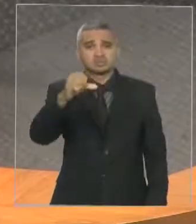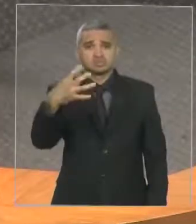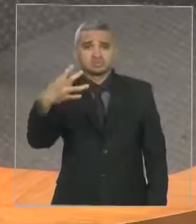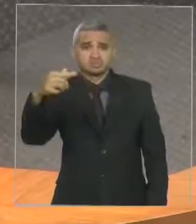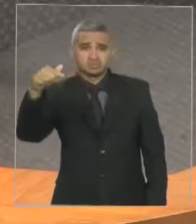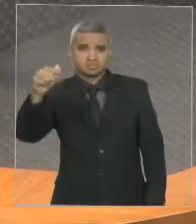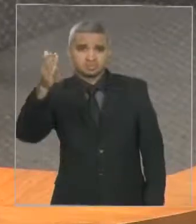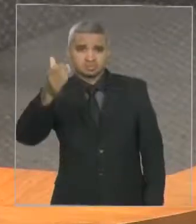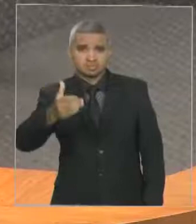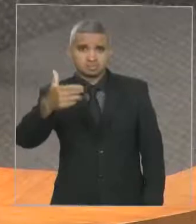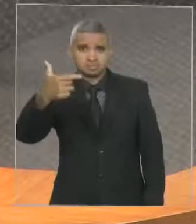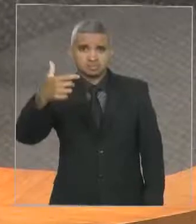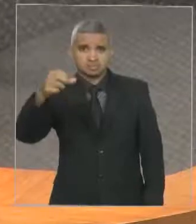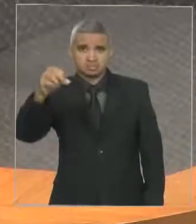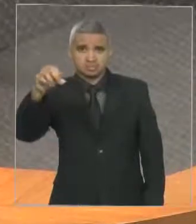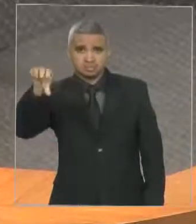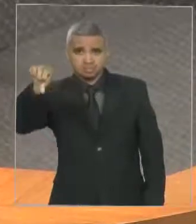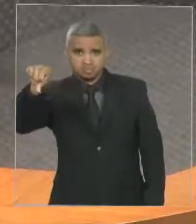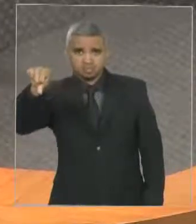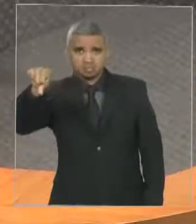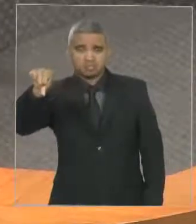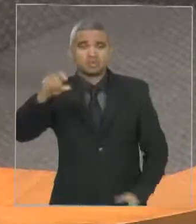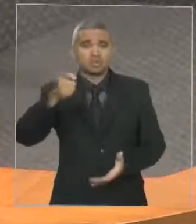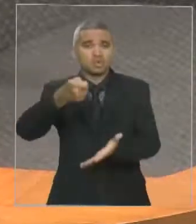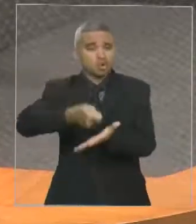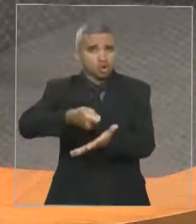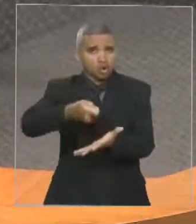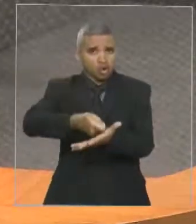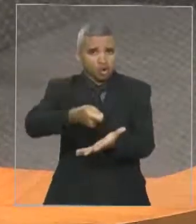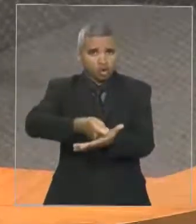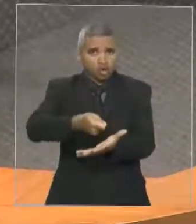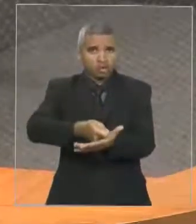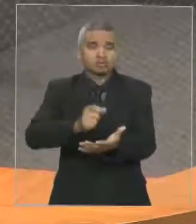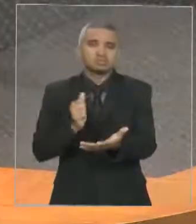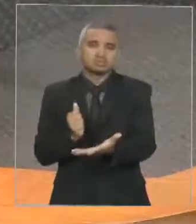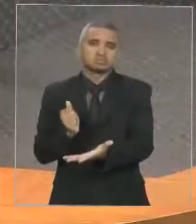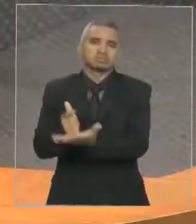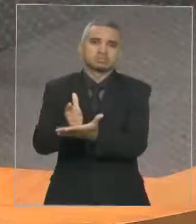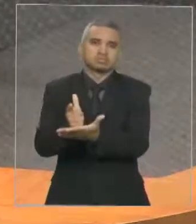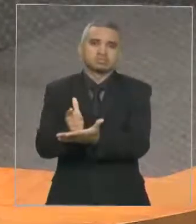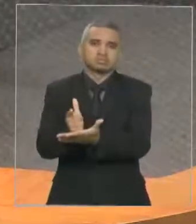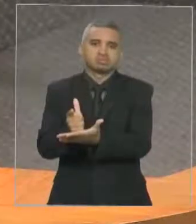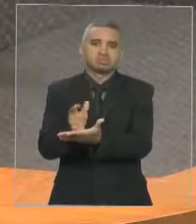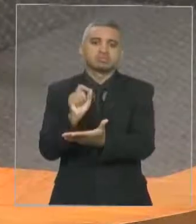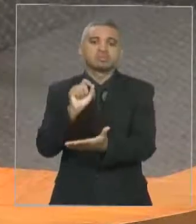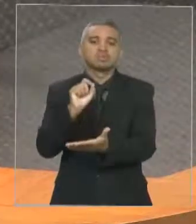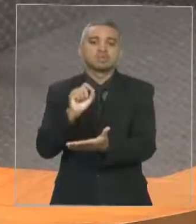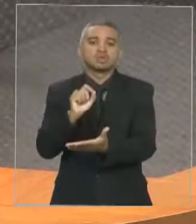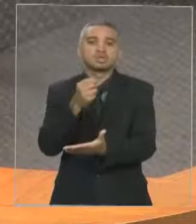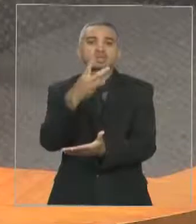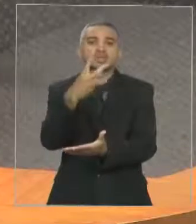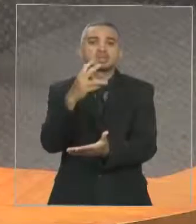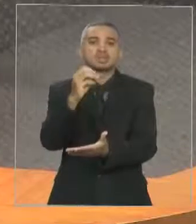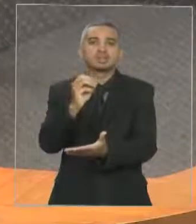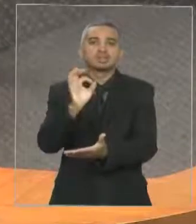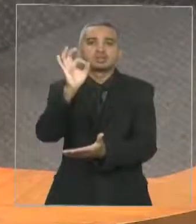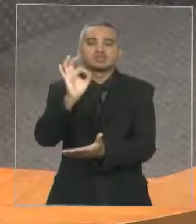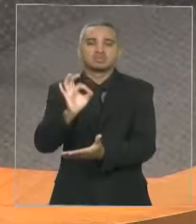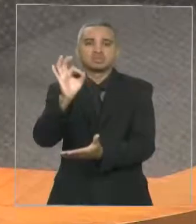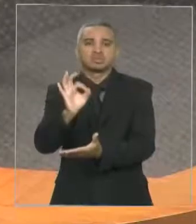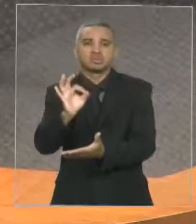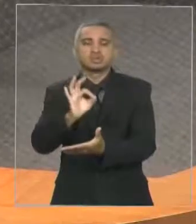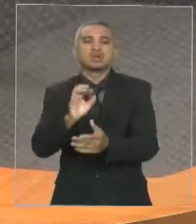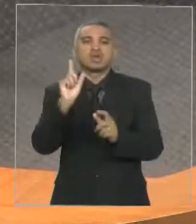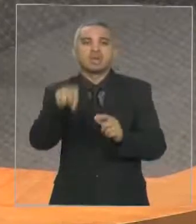11.947/2009, que trata da obrigatoriedade na compra de, no mínimo, de 30% da agricultura